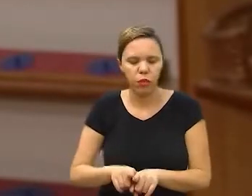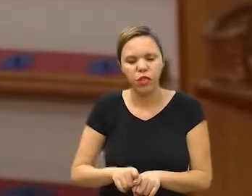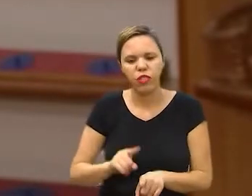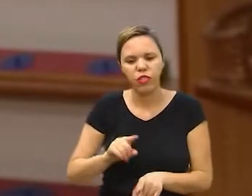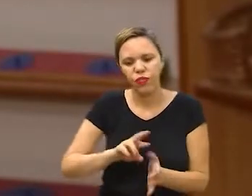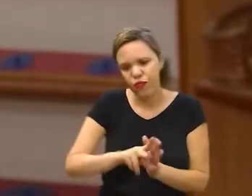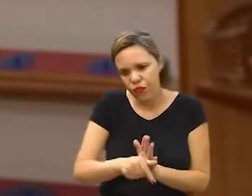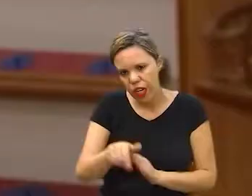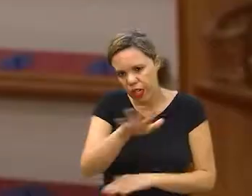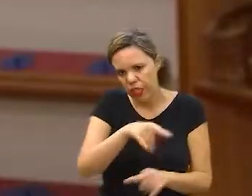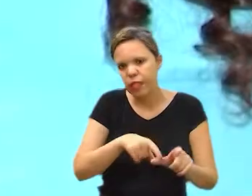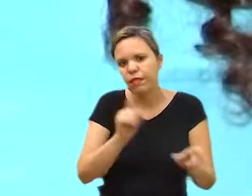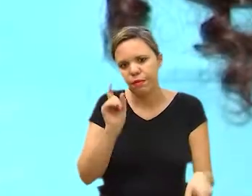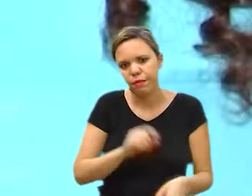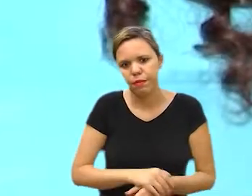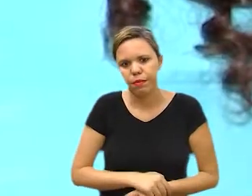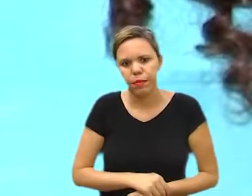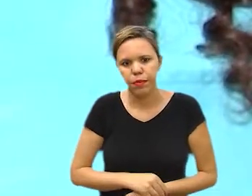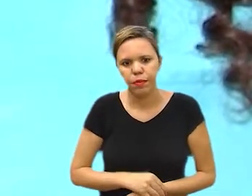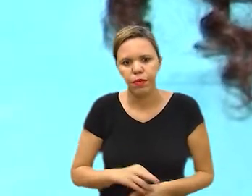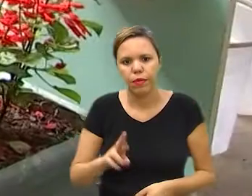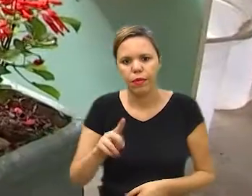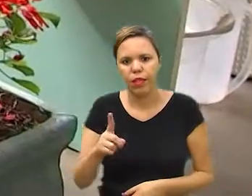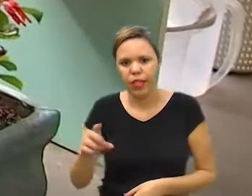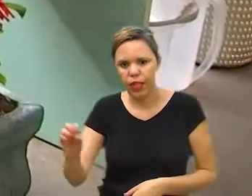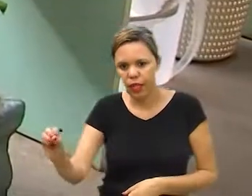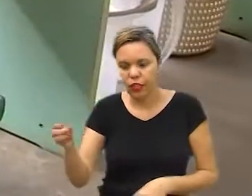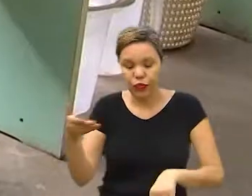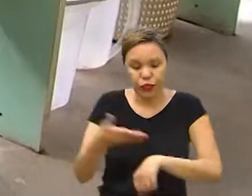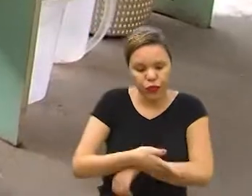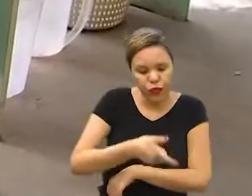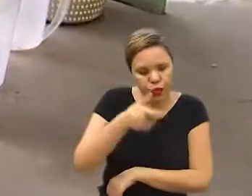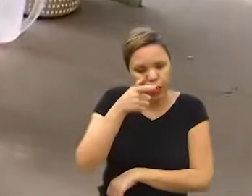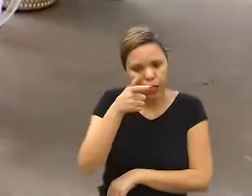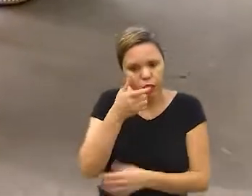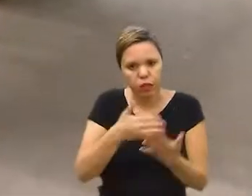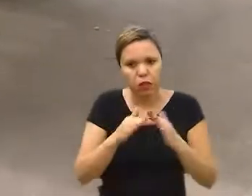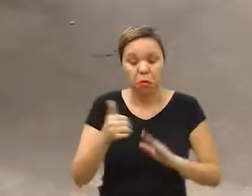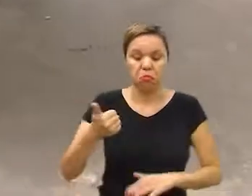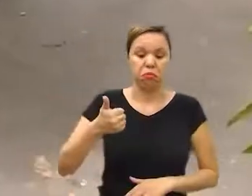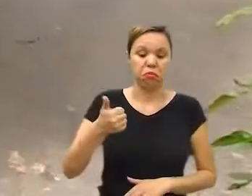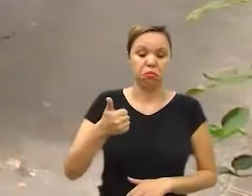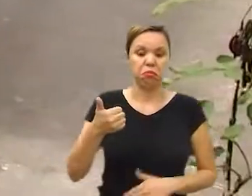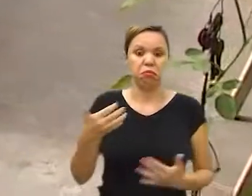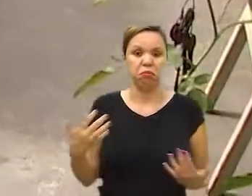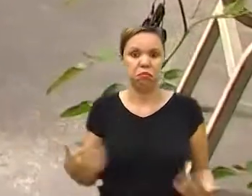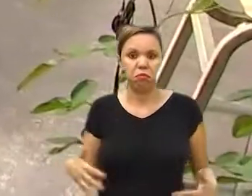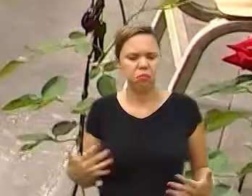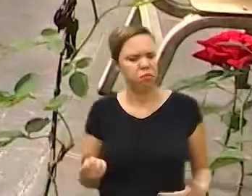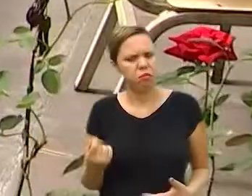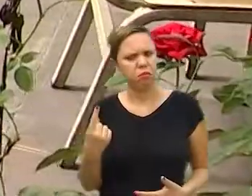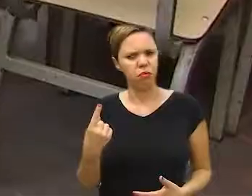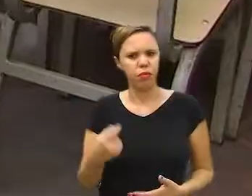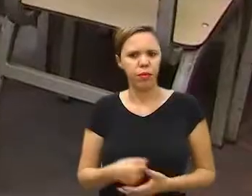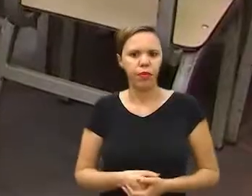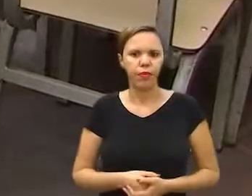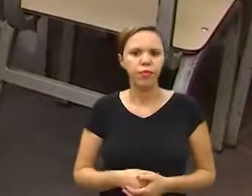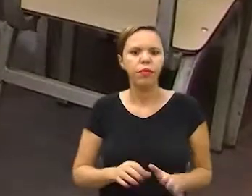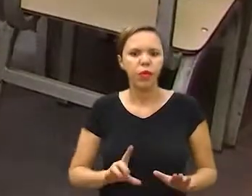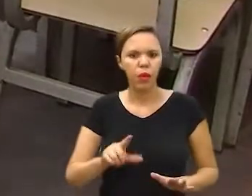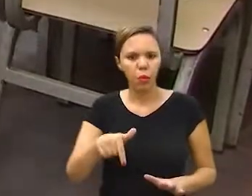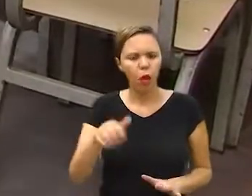tem bastante independência. Quando o Ricardo visitou a escola pela primeira vez, estranhou um pouco,